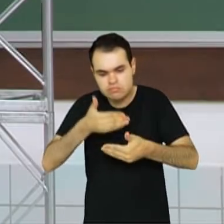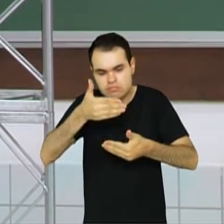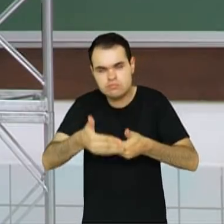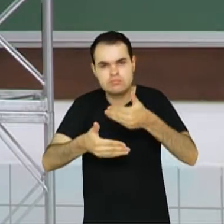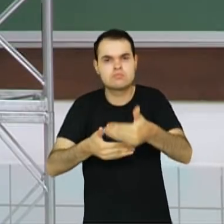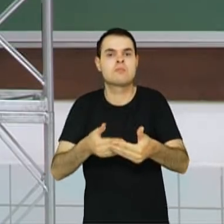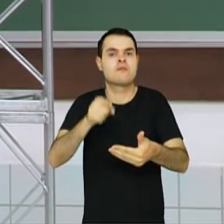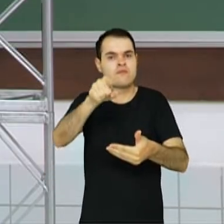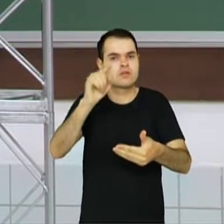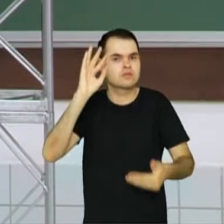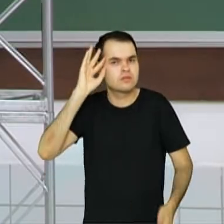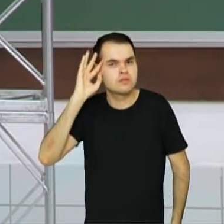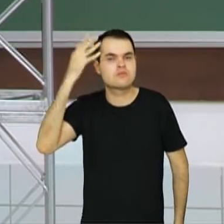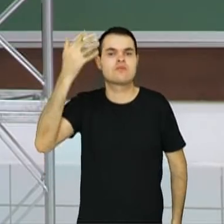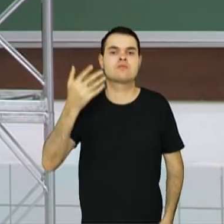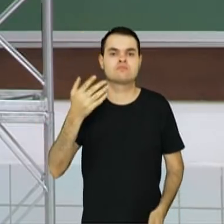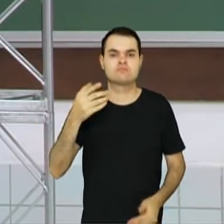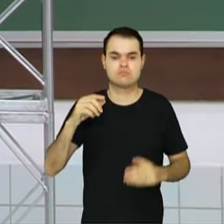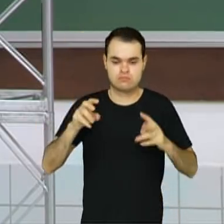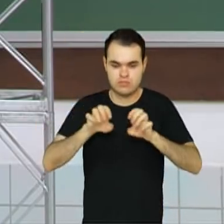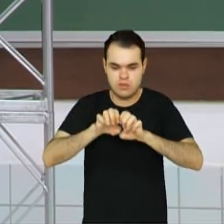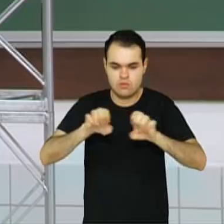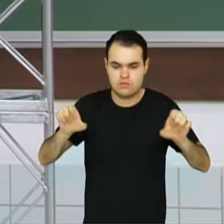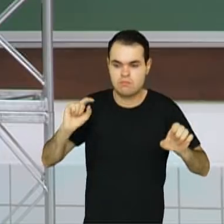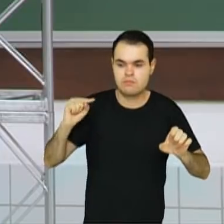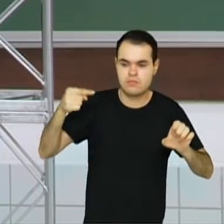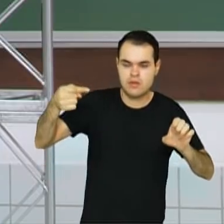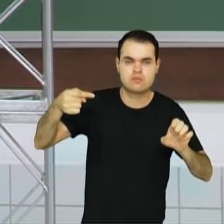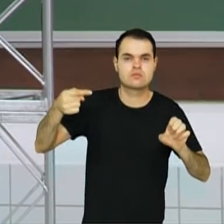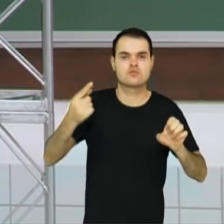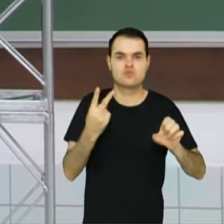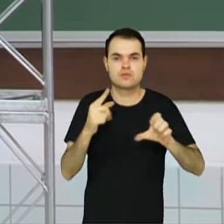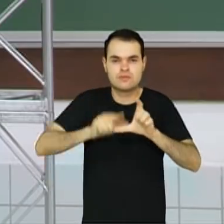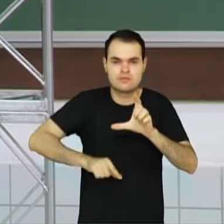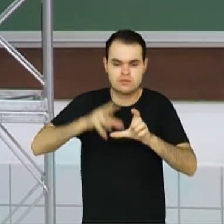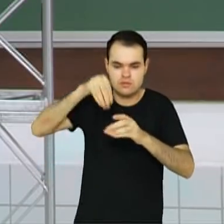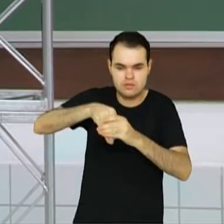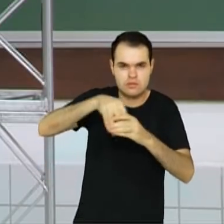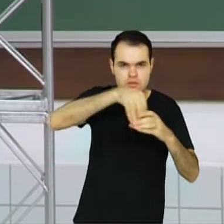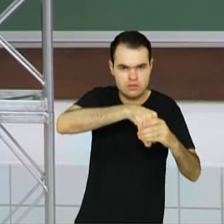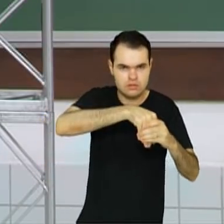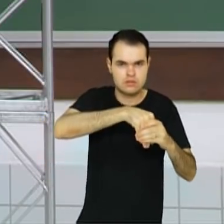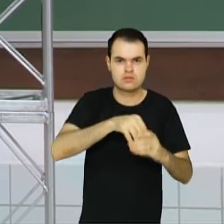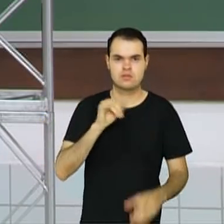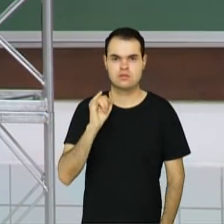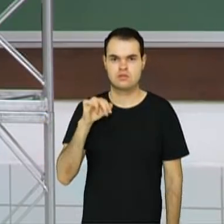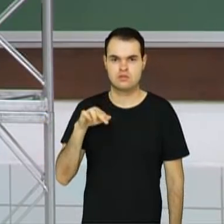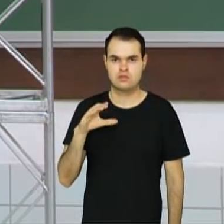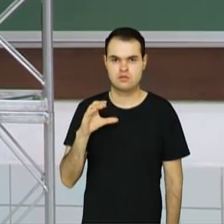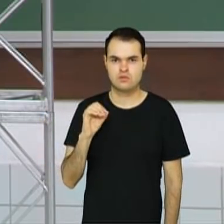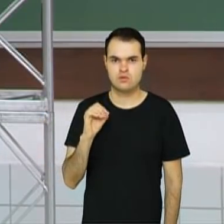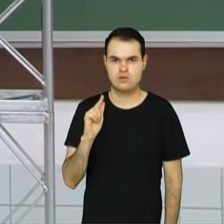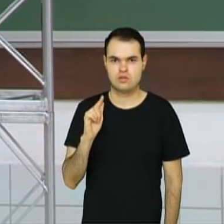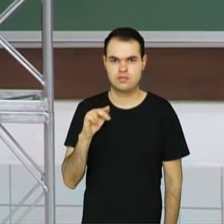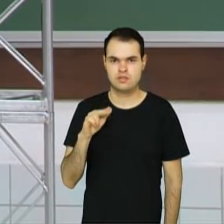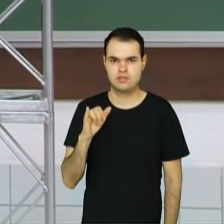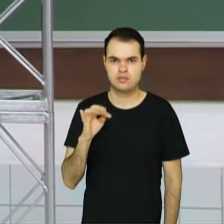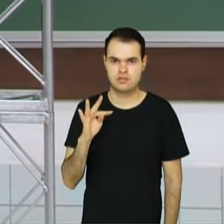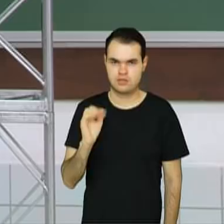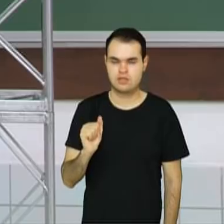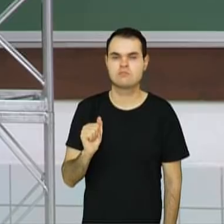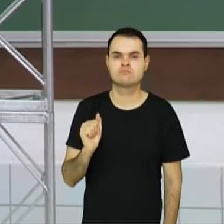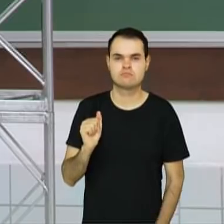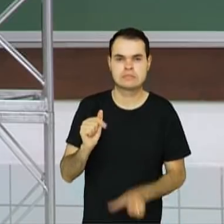de equações do primeiro grau com duas incógnitas. Certo? É importante o seguinte, eu vou antecipar alguns fatos para